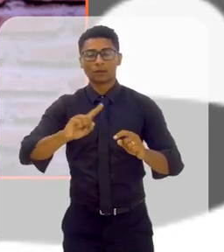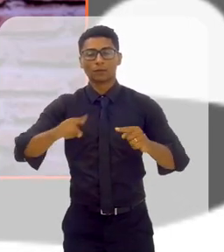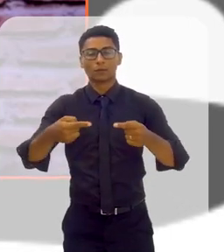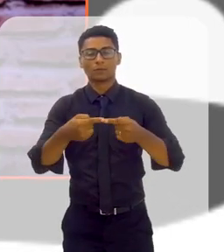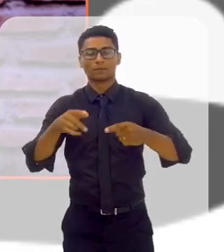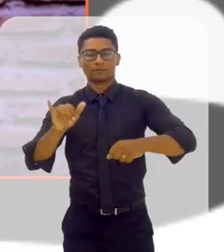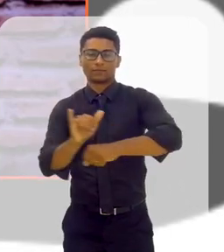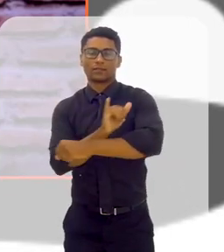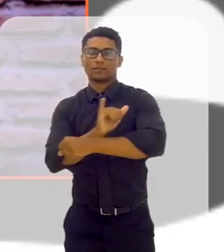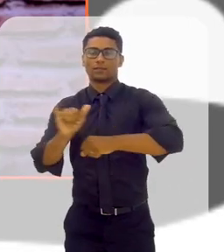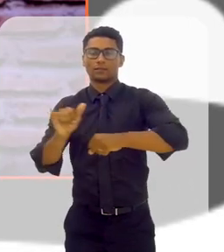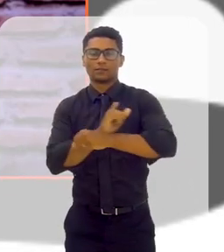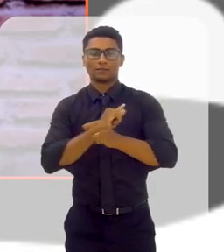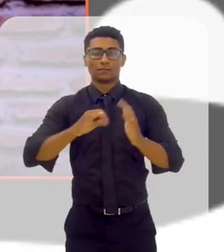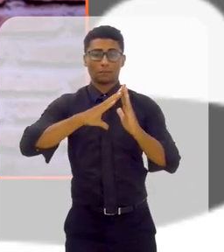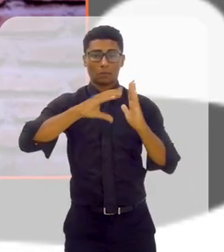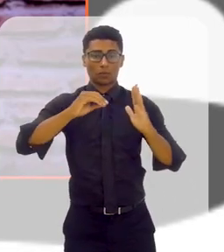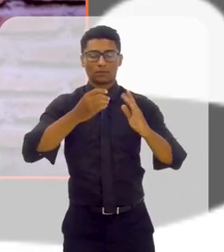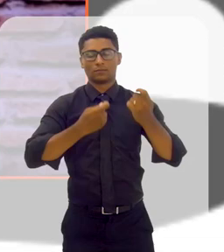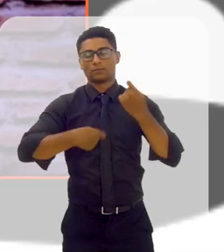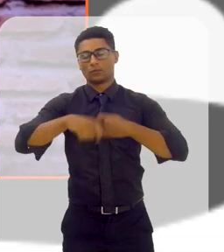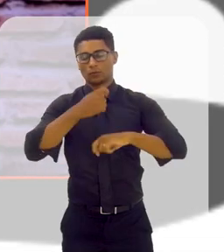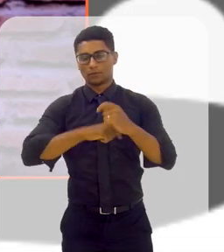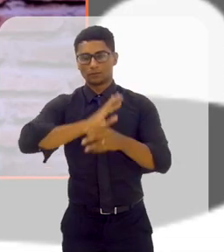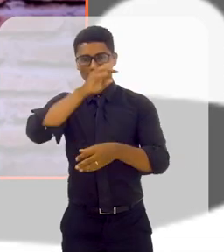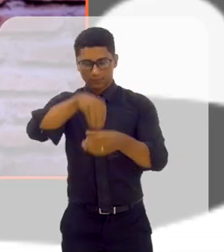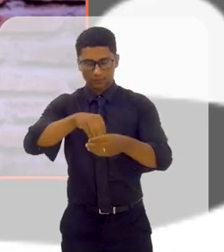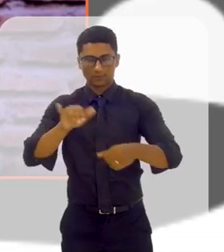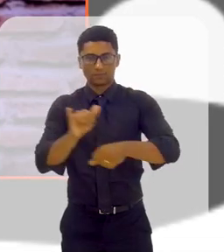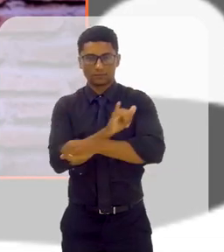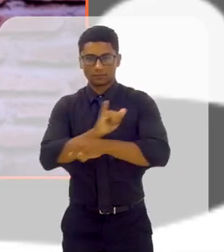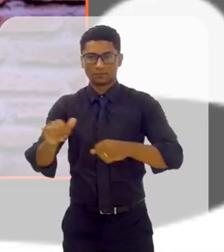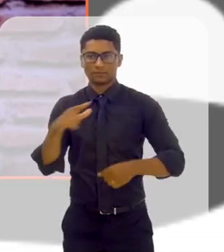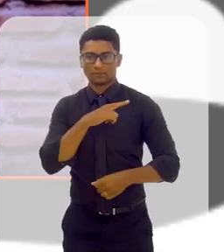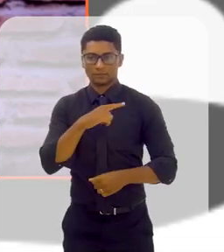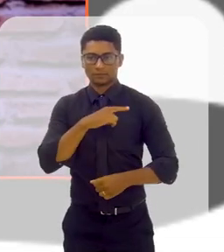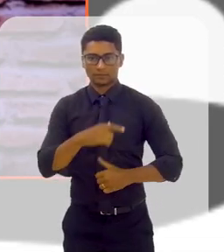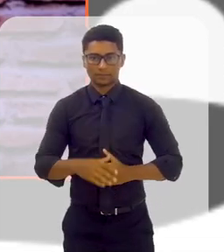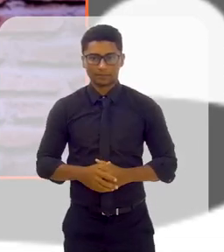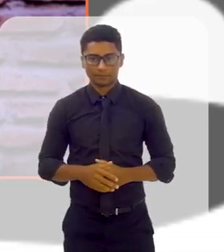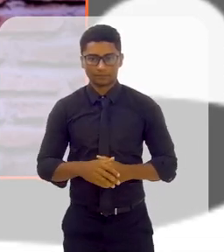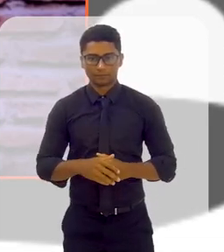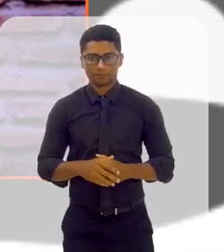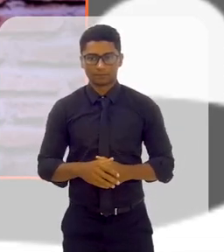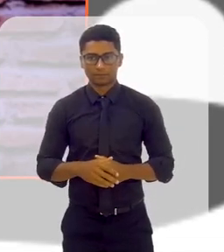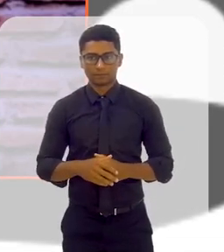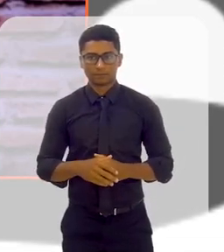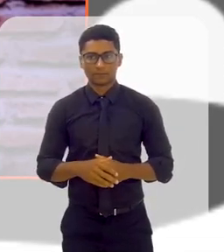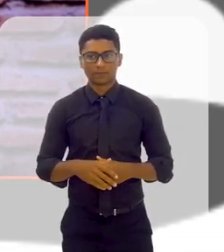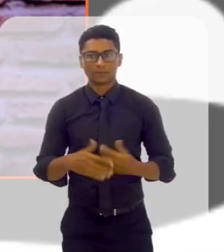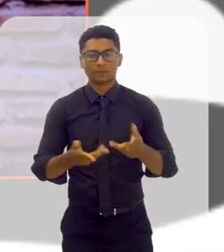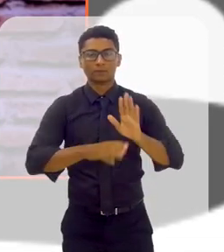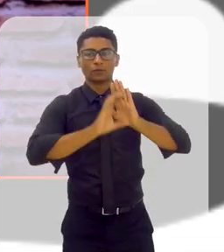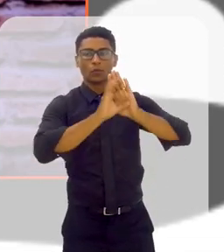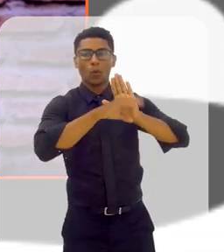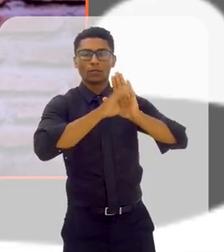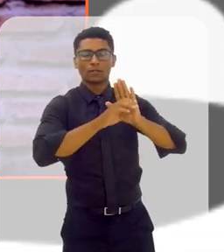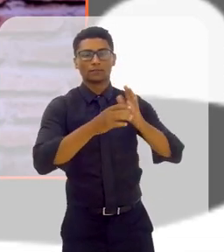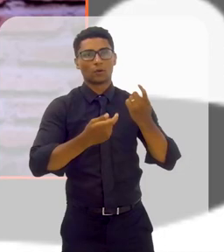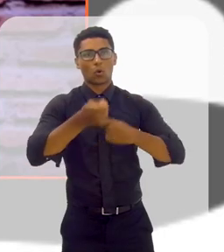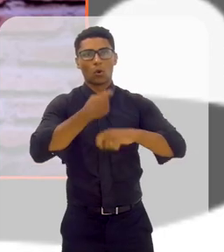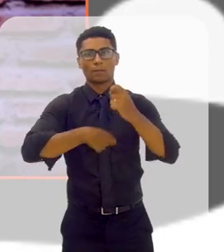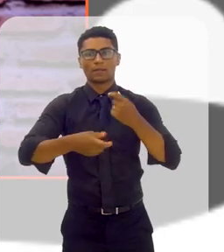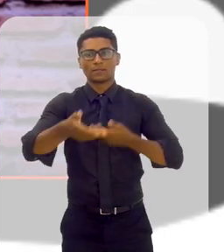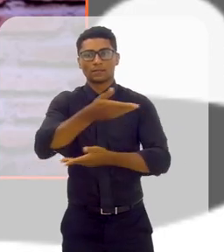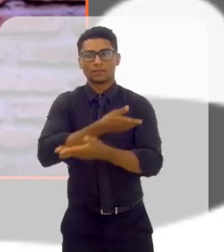estratégias é um modelo econômico que possui estratégias de implementação eu quero desconstruir o conceito